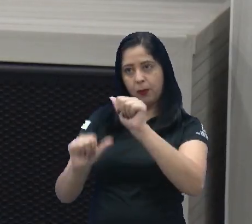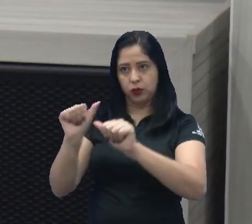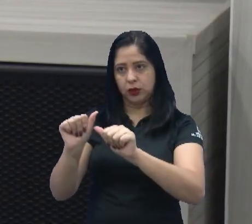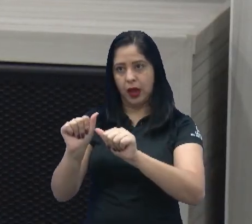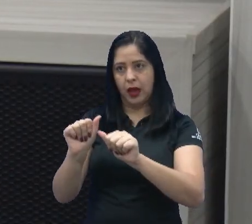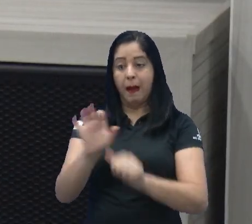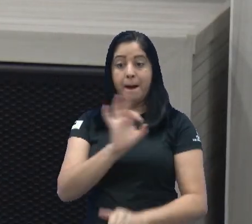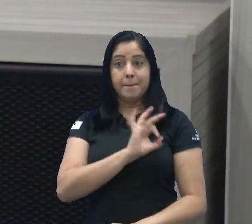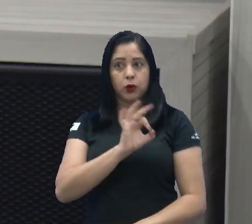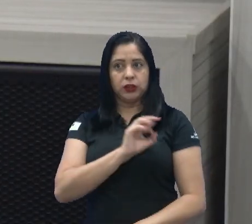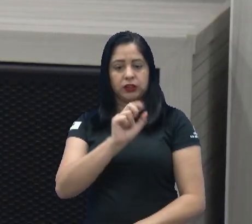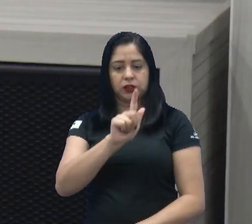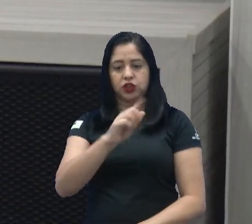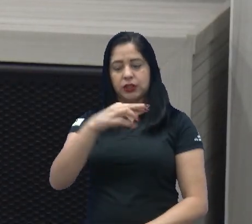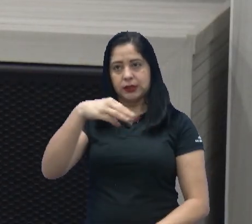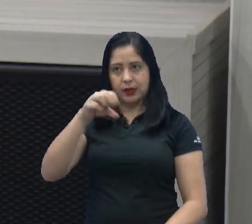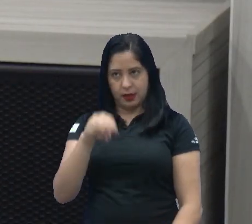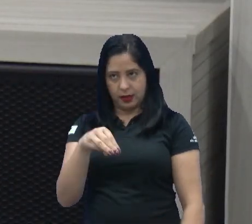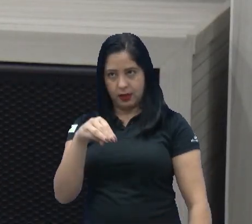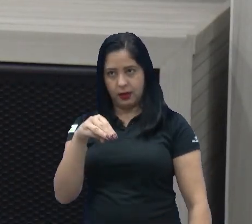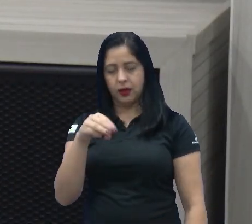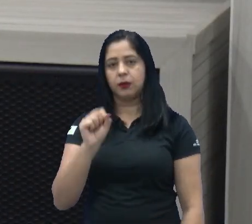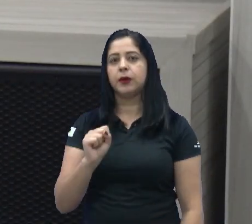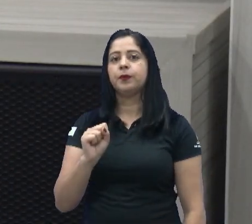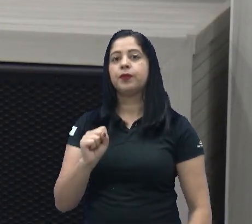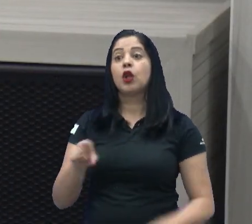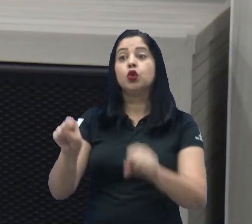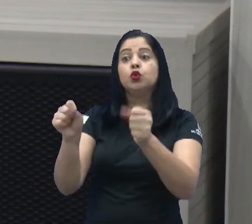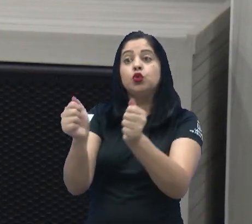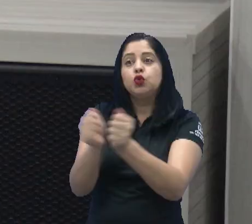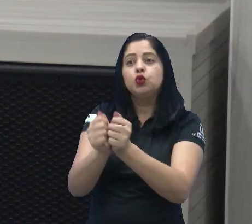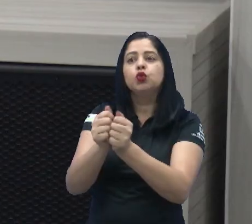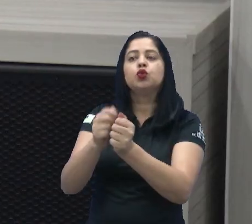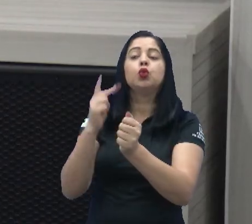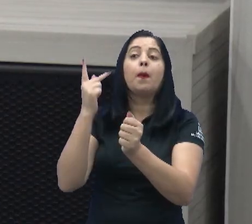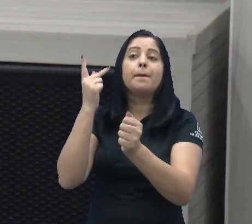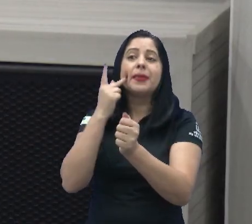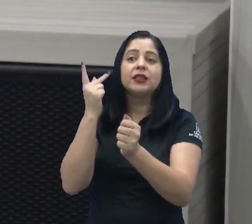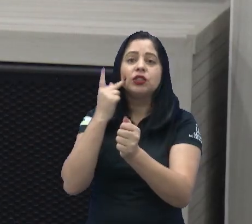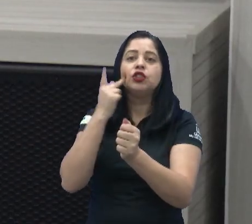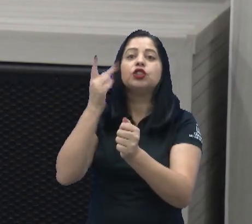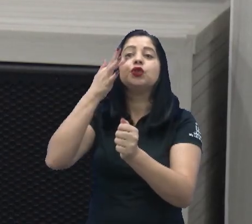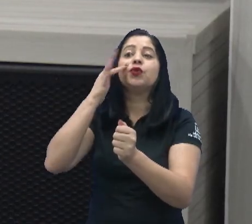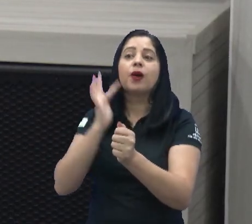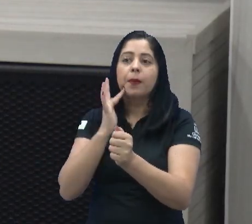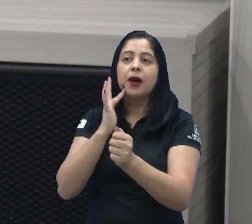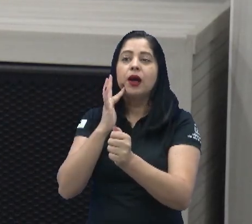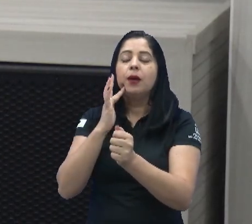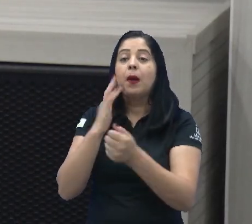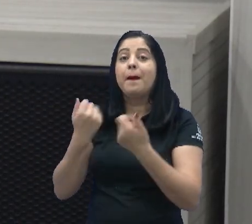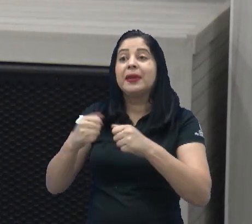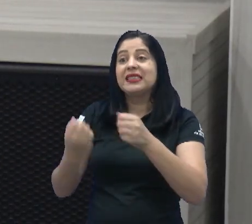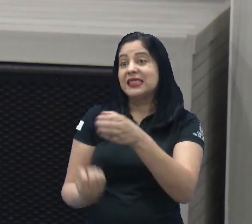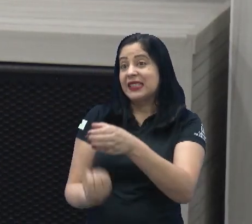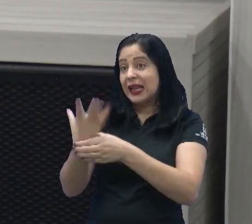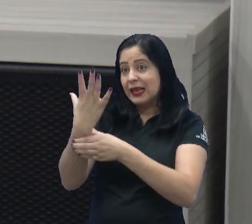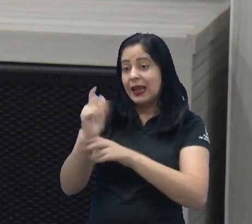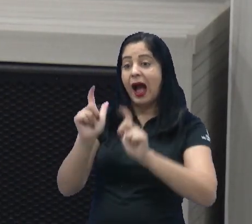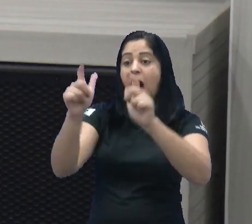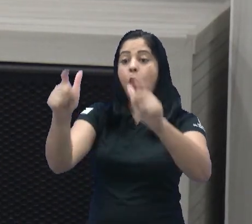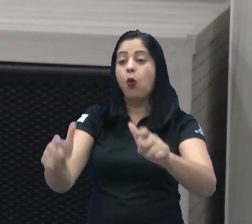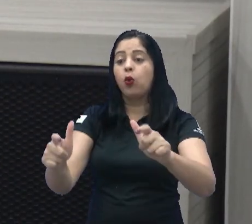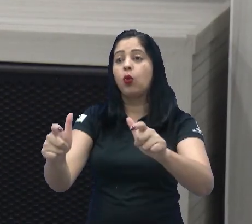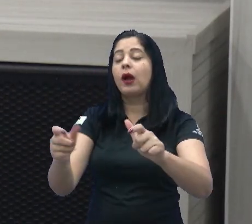alguns vereadores, com o Petite e o Fabão, que é o grupo de operações com cães, que é a criação do canil, que a deputada, inclusive, anunciou R$500